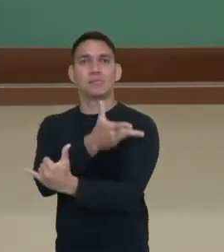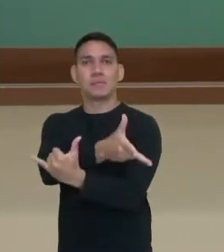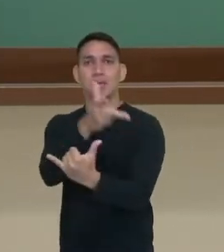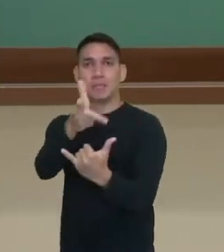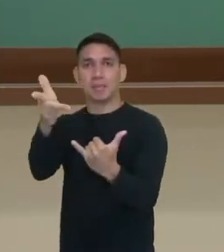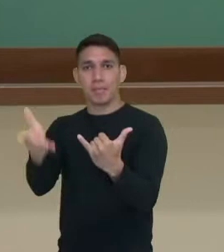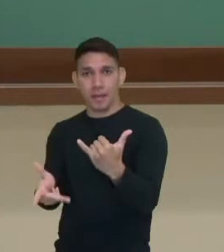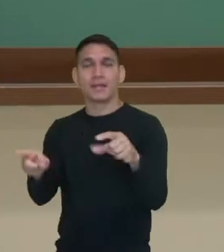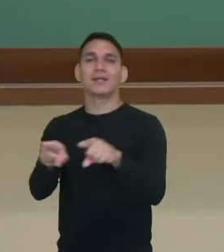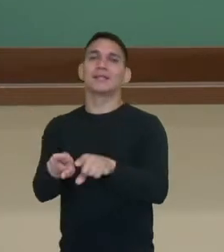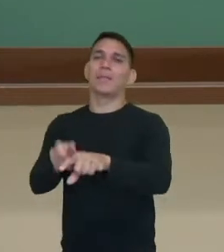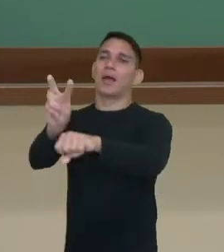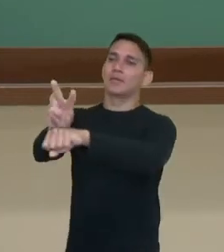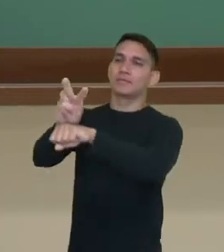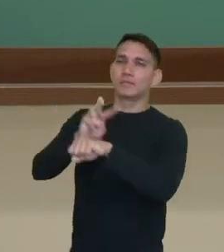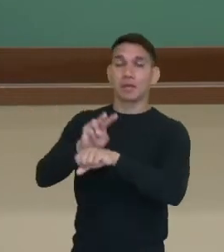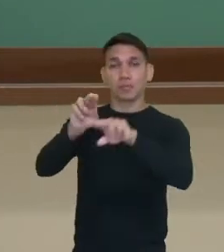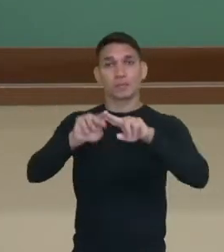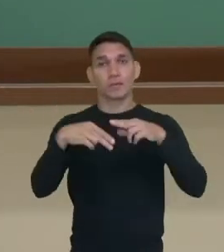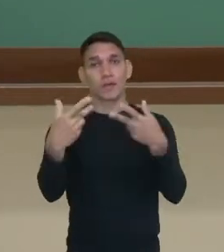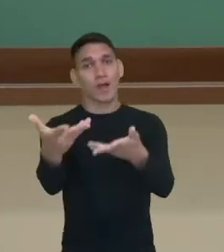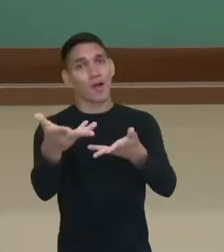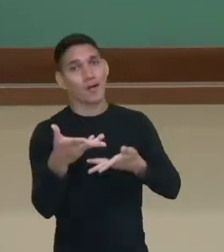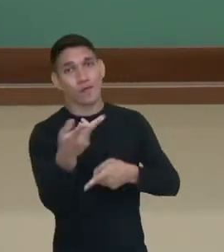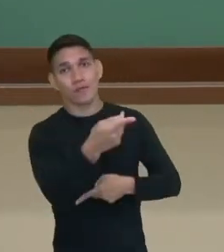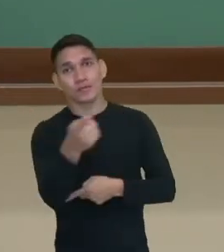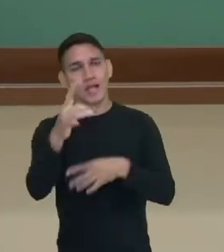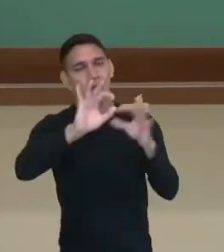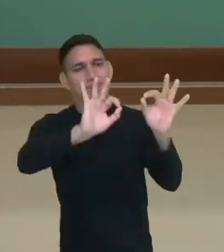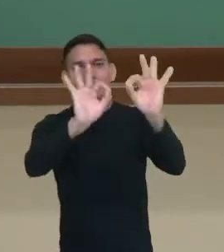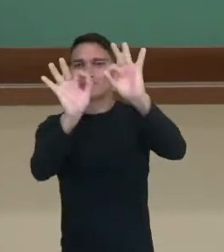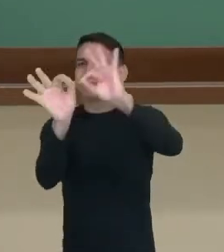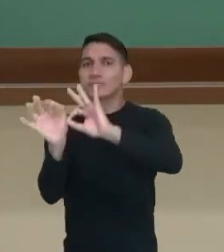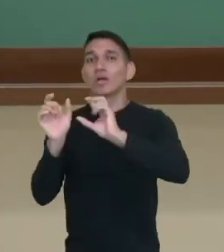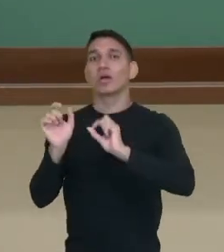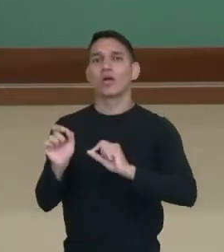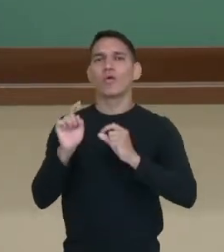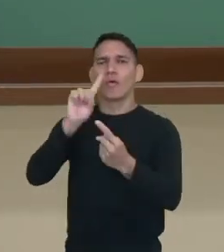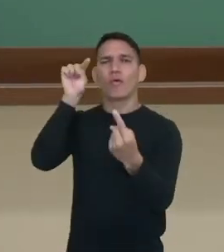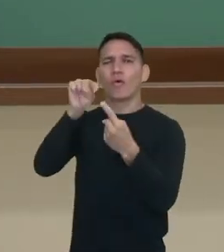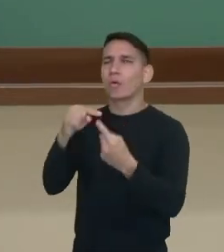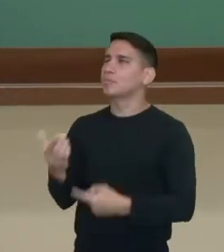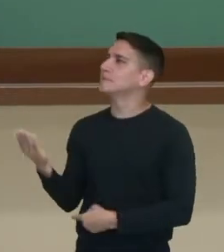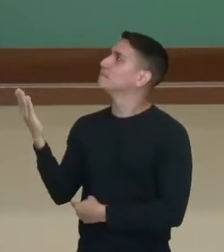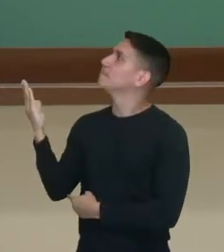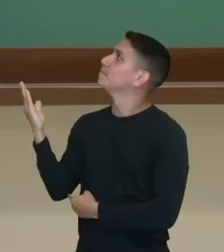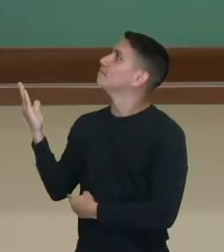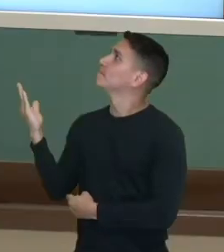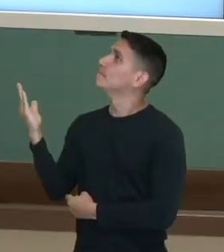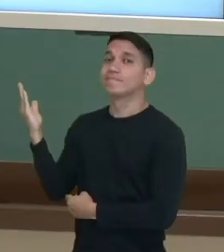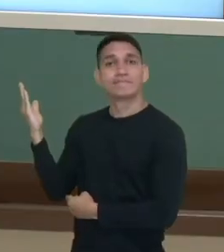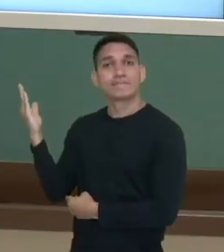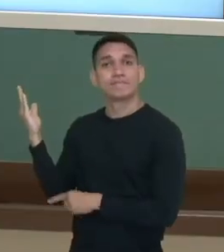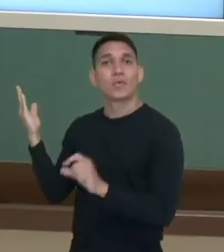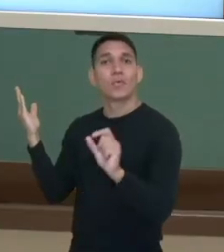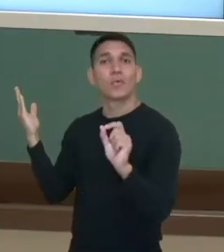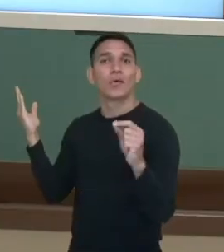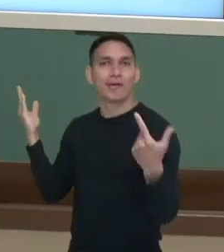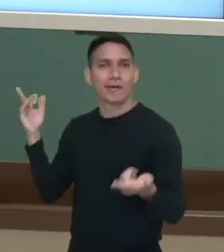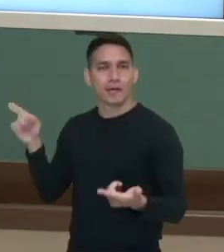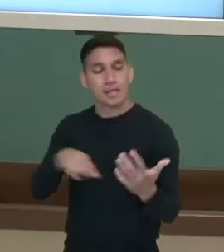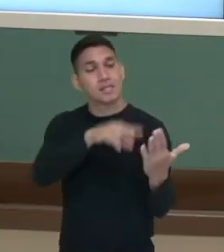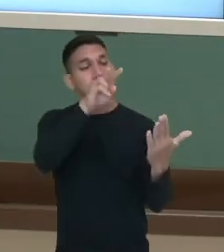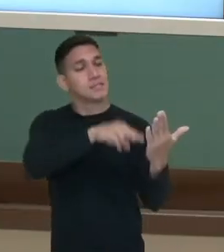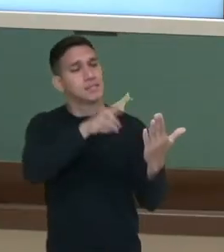estrangeirismo. Para isso, convido você a acompanhar os nossos objetivos. Eles são: ler